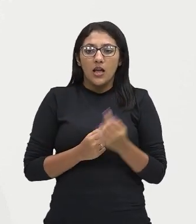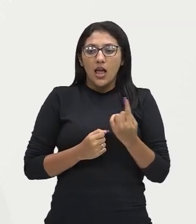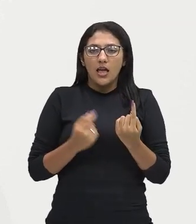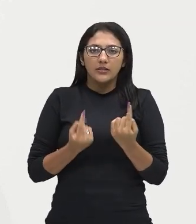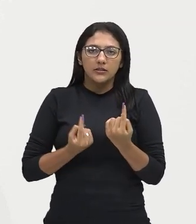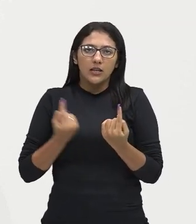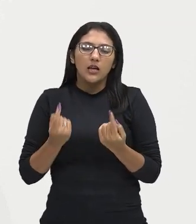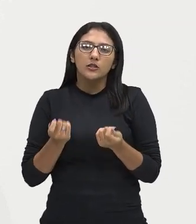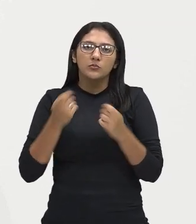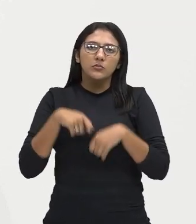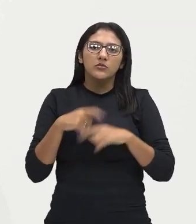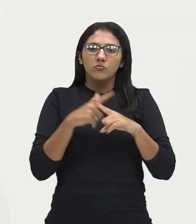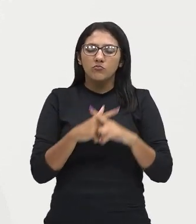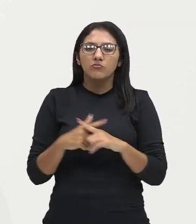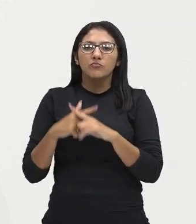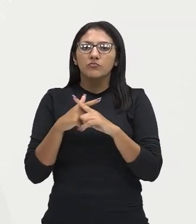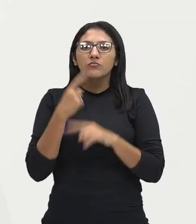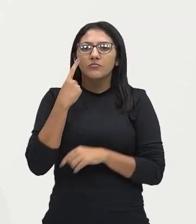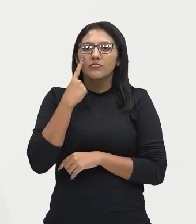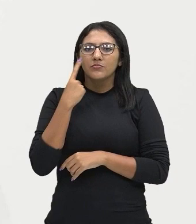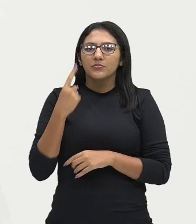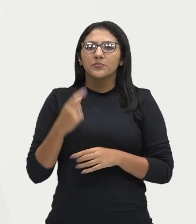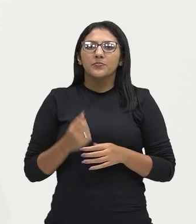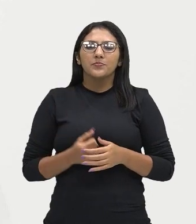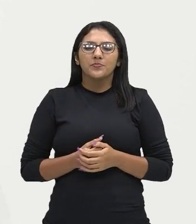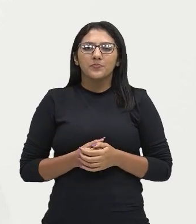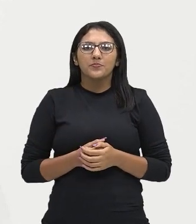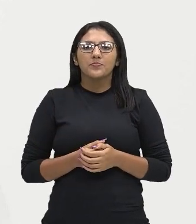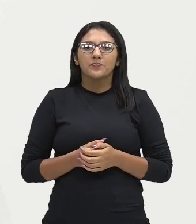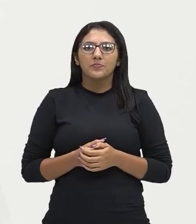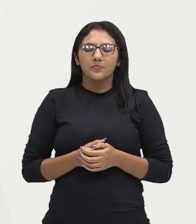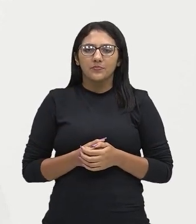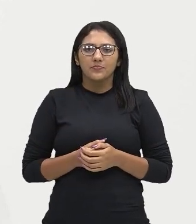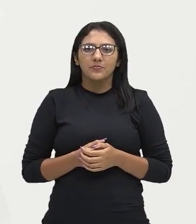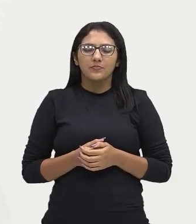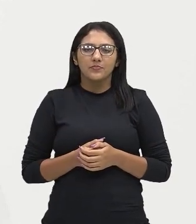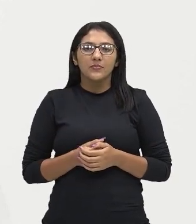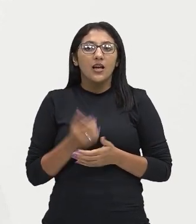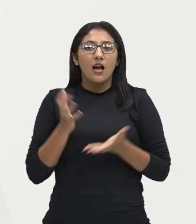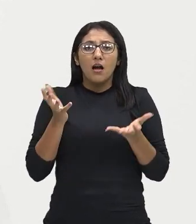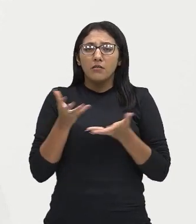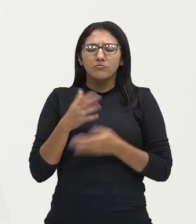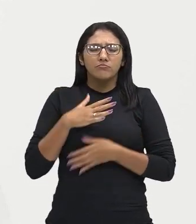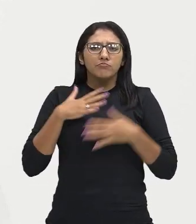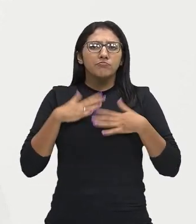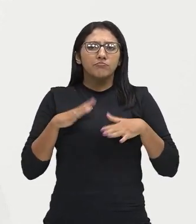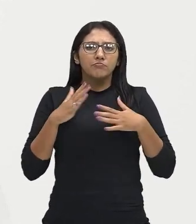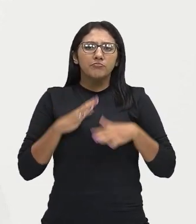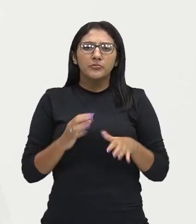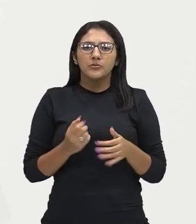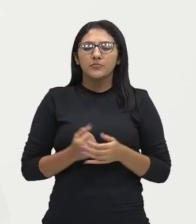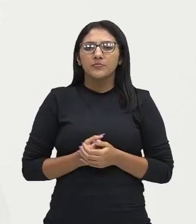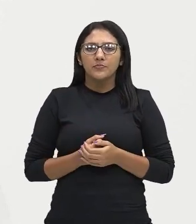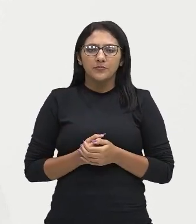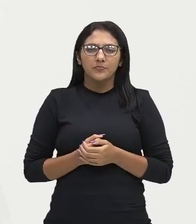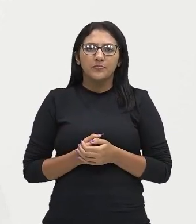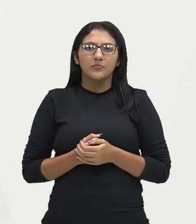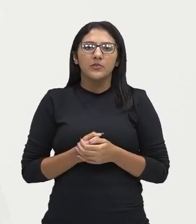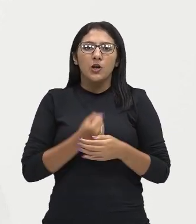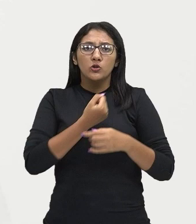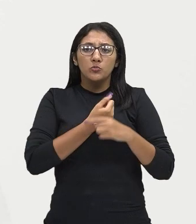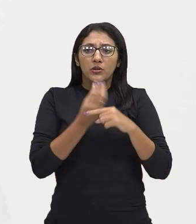Então, vem aqui, ó, multiplica. Depois disso, bem tranquilo, ó, faz numerador